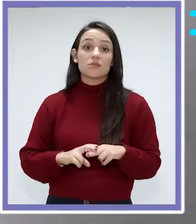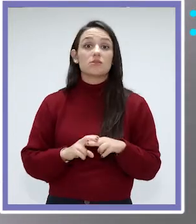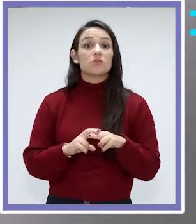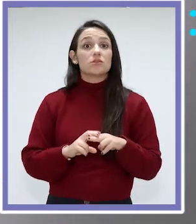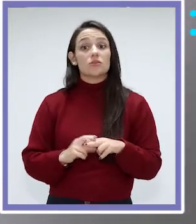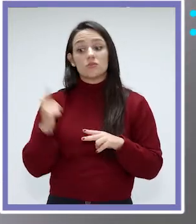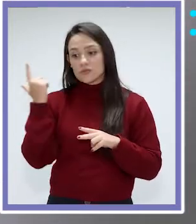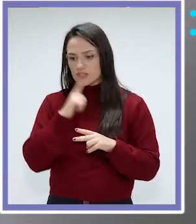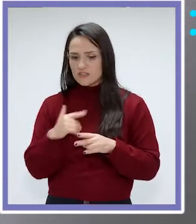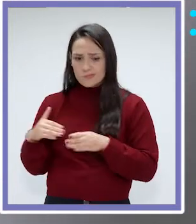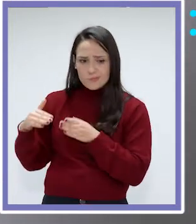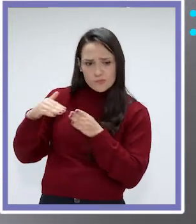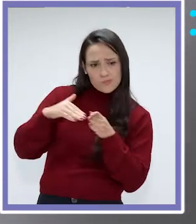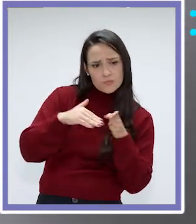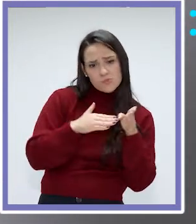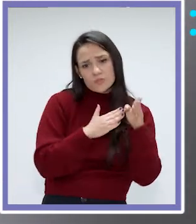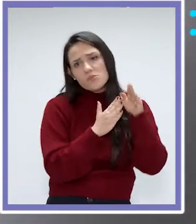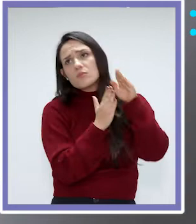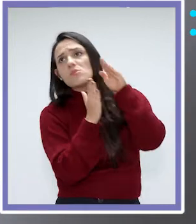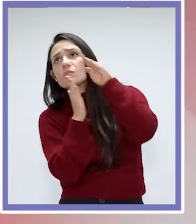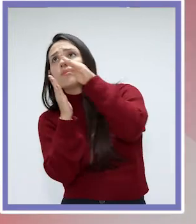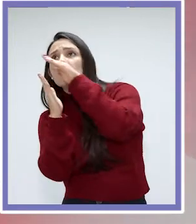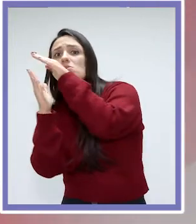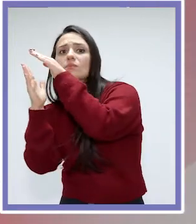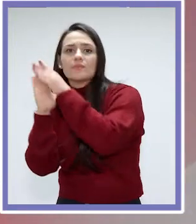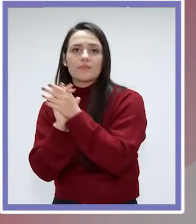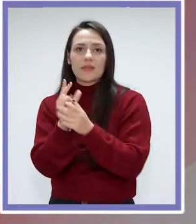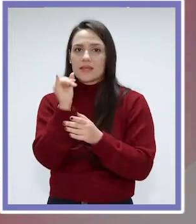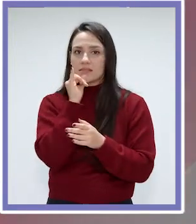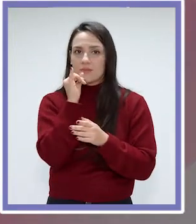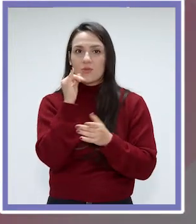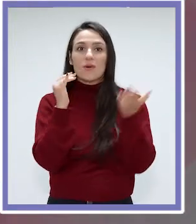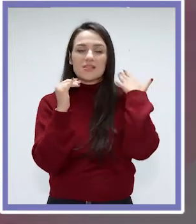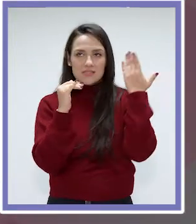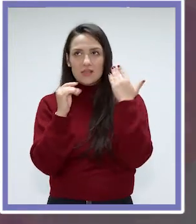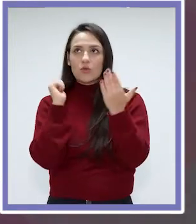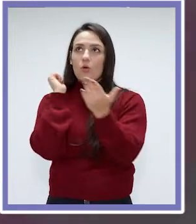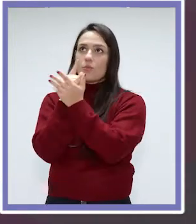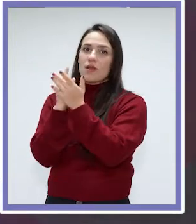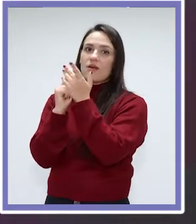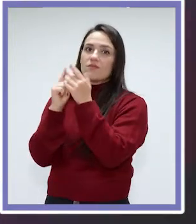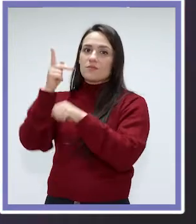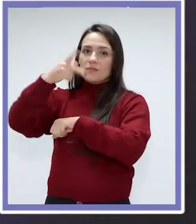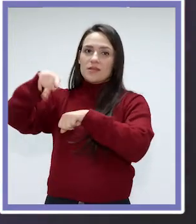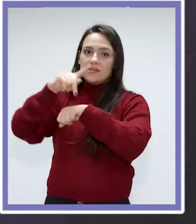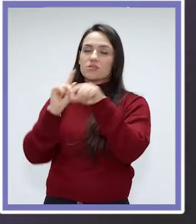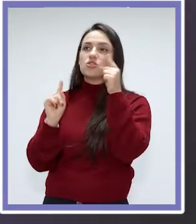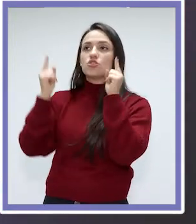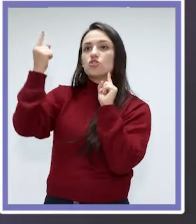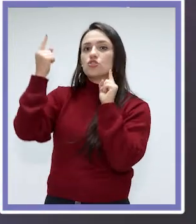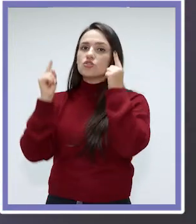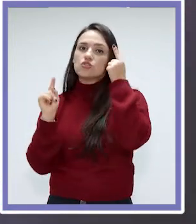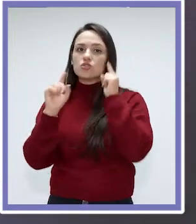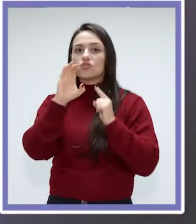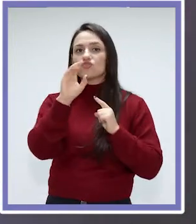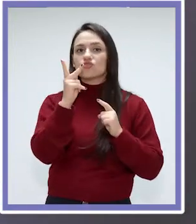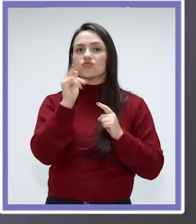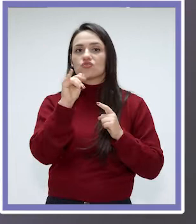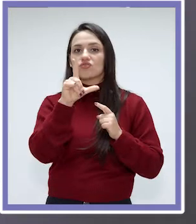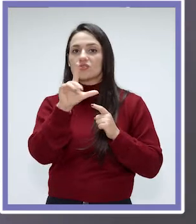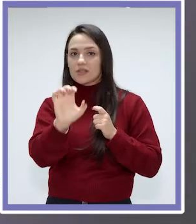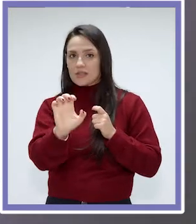dar alguns exemplos mais palpáveis, né? Tudo que a gente trazia do Chile, por exemplo, não estou falando ainda do comércio